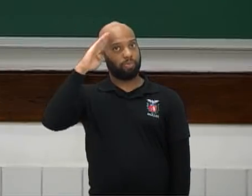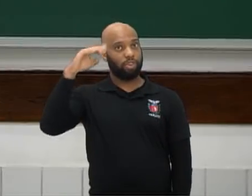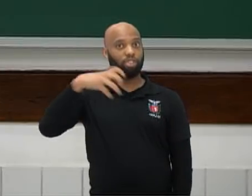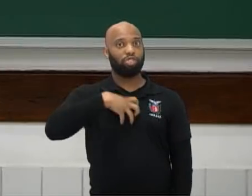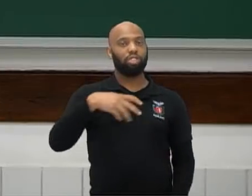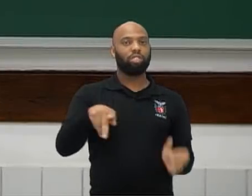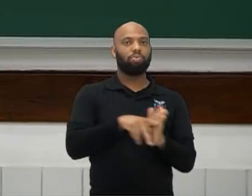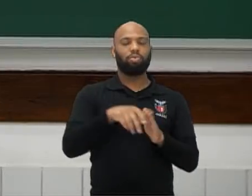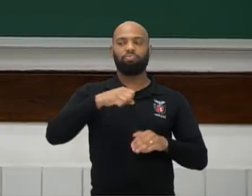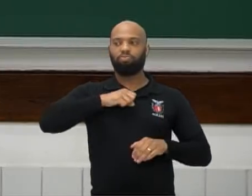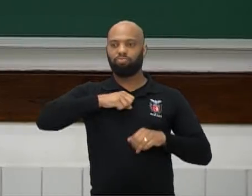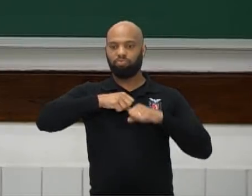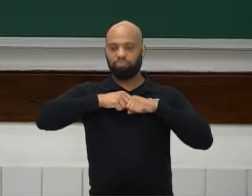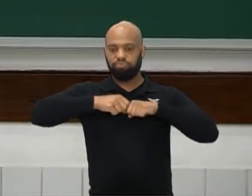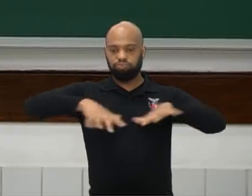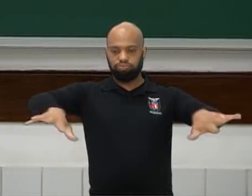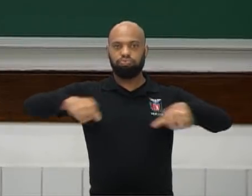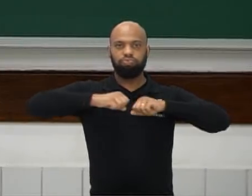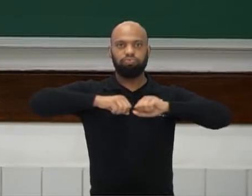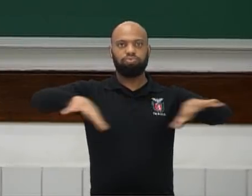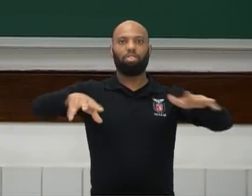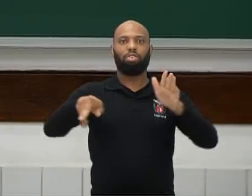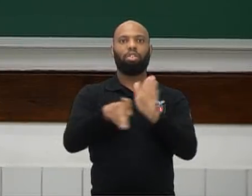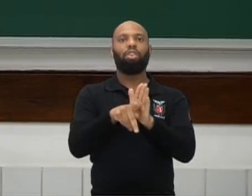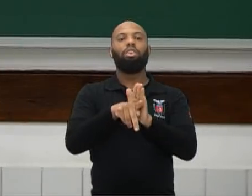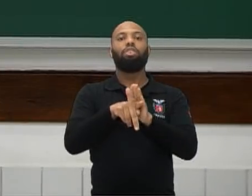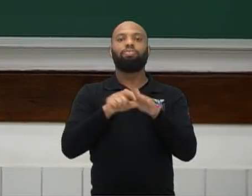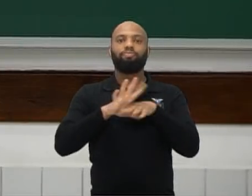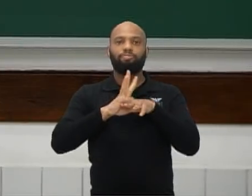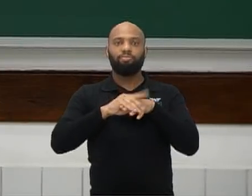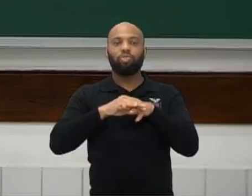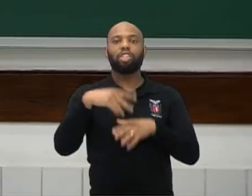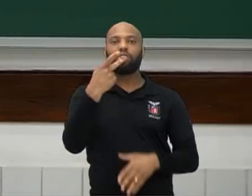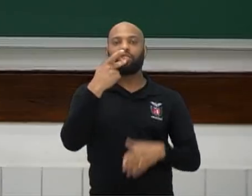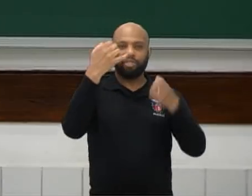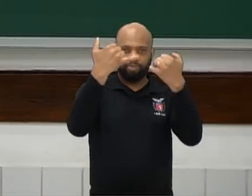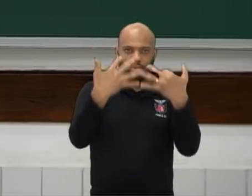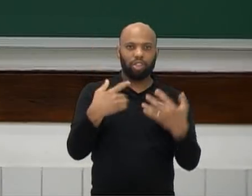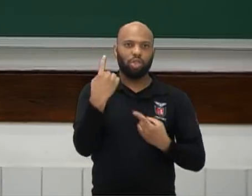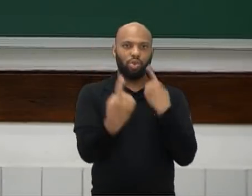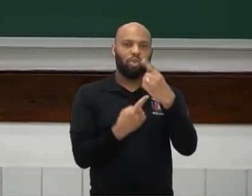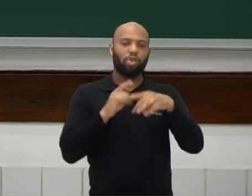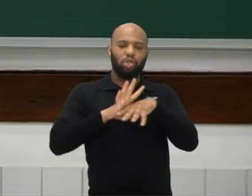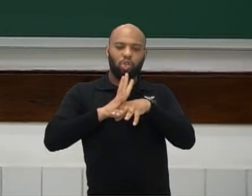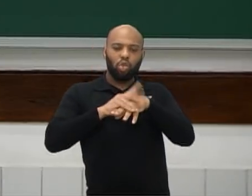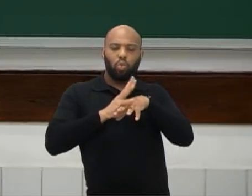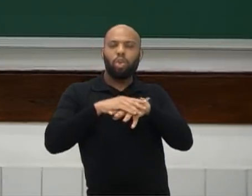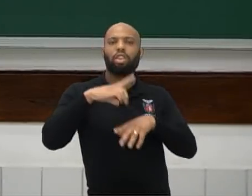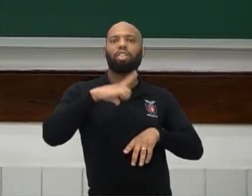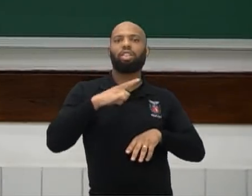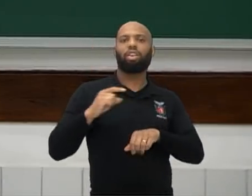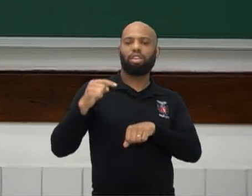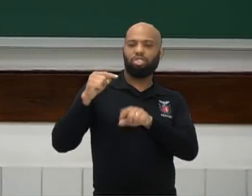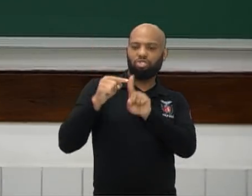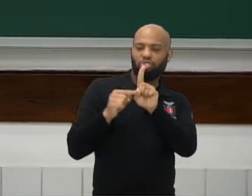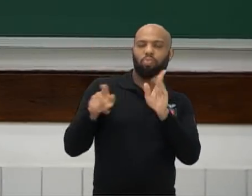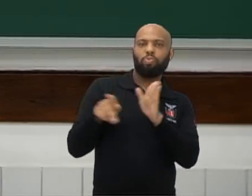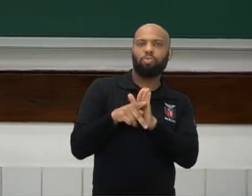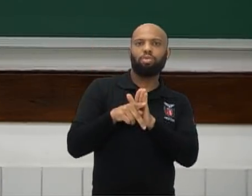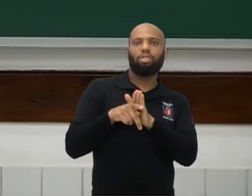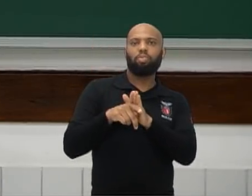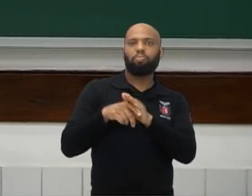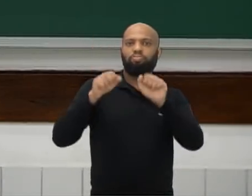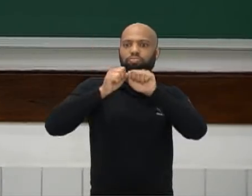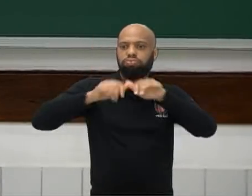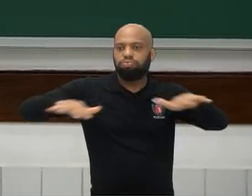de transmissão das doenças e vamos falar quais são as doenças que têm aquele tipo de transmissão.